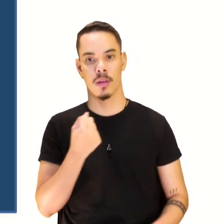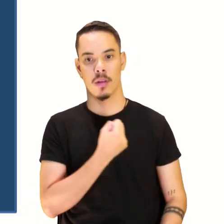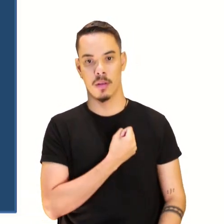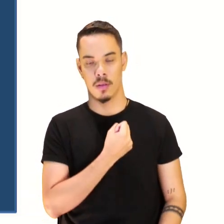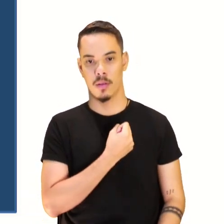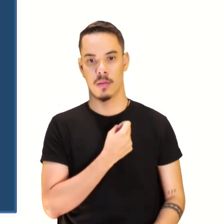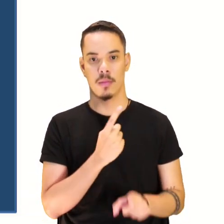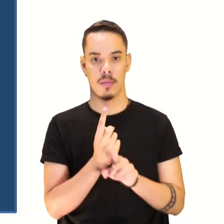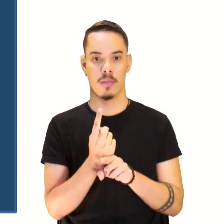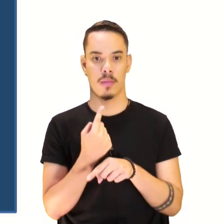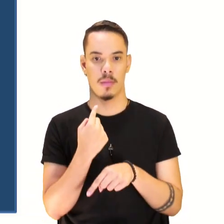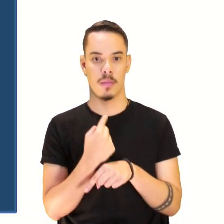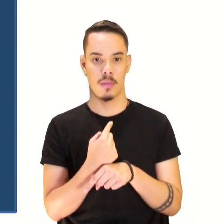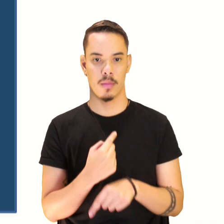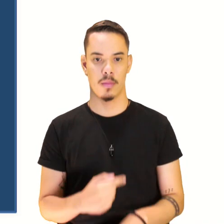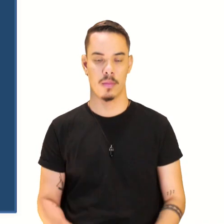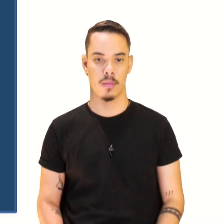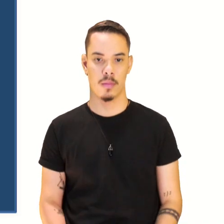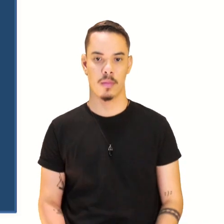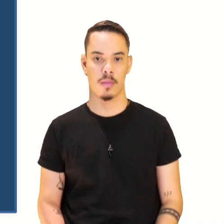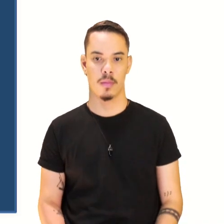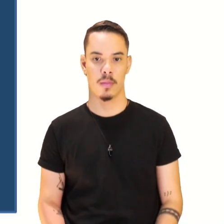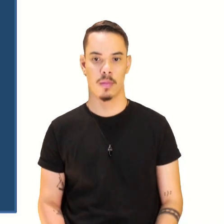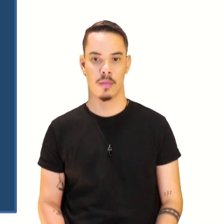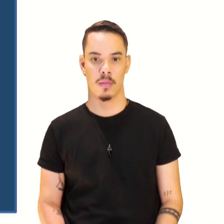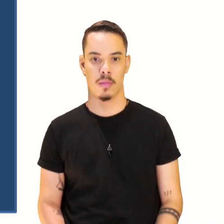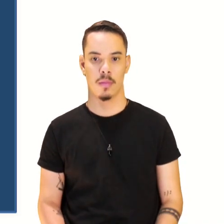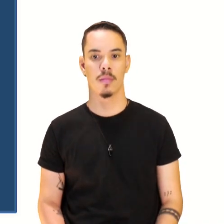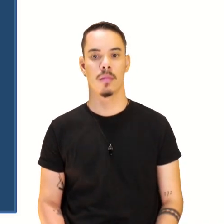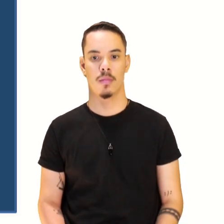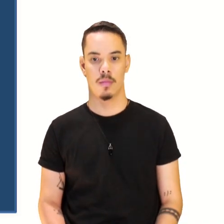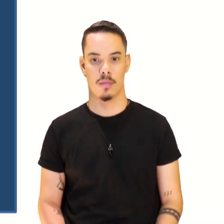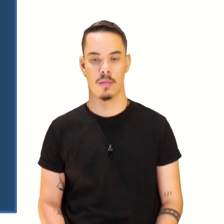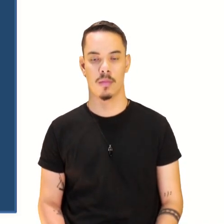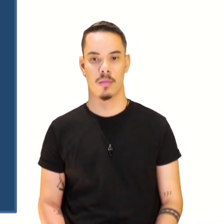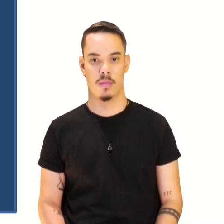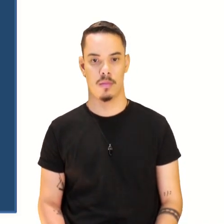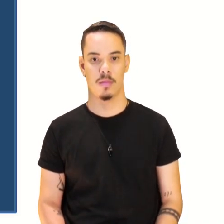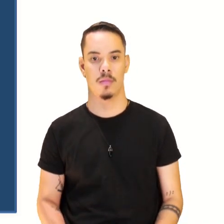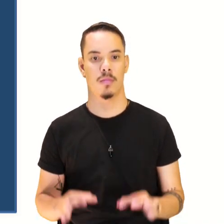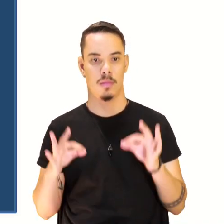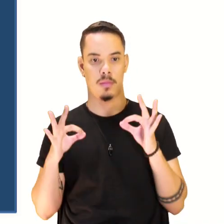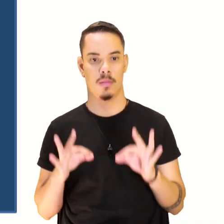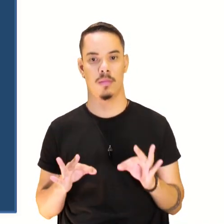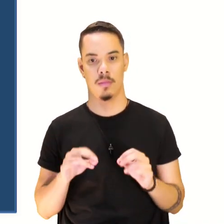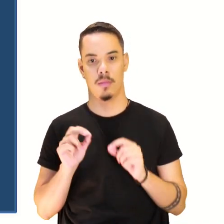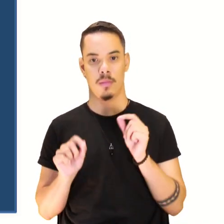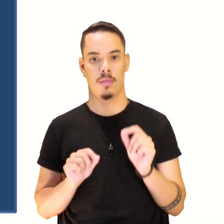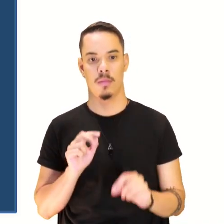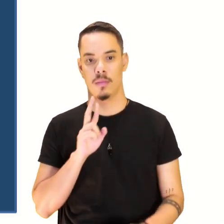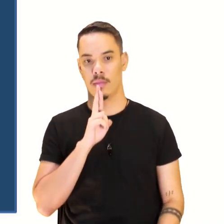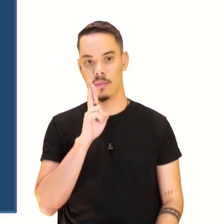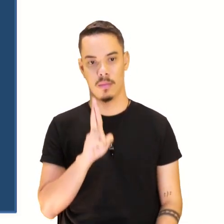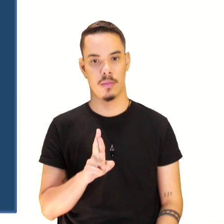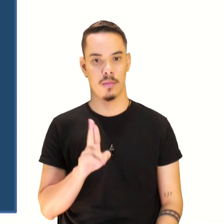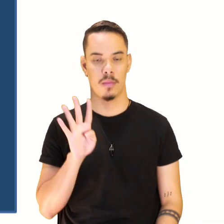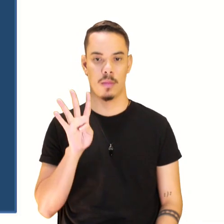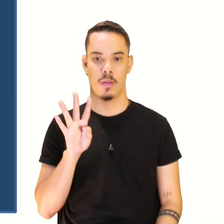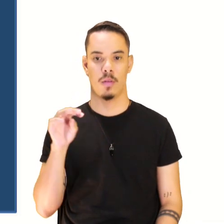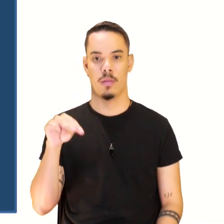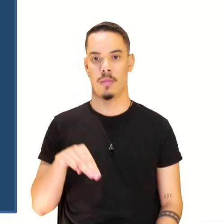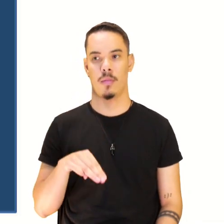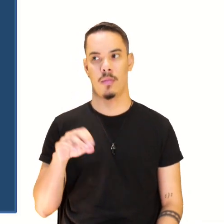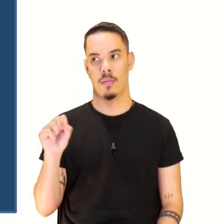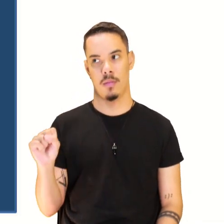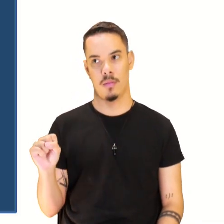são invertidos aqui é 4 e 3 aqui vai ser 3 e 4 então de certeza que a resposta é 4 metros